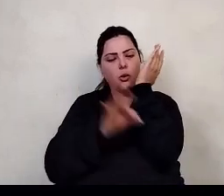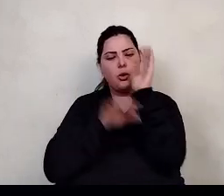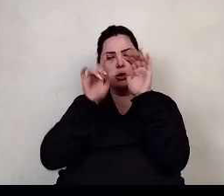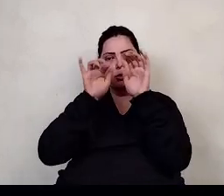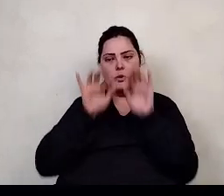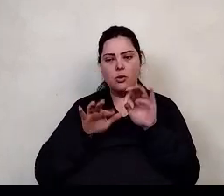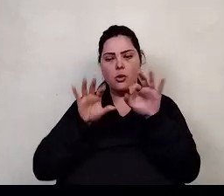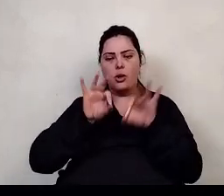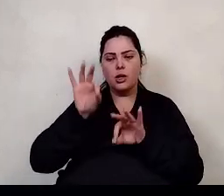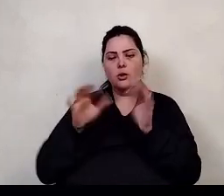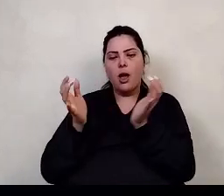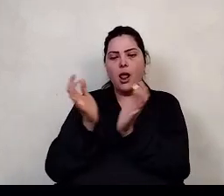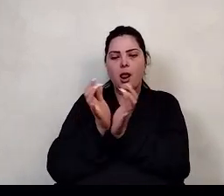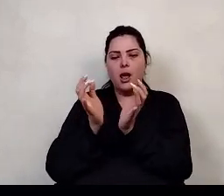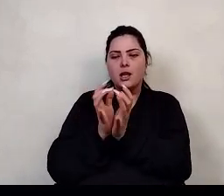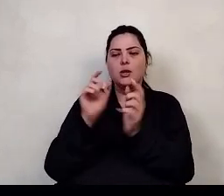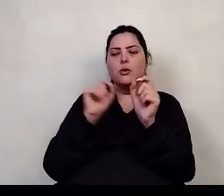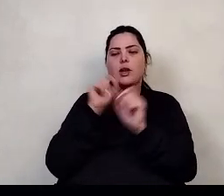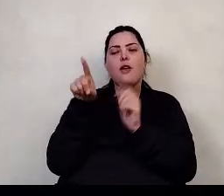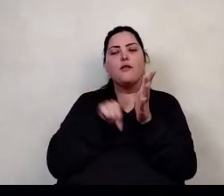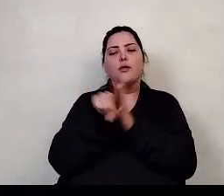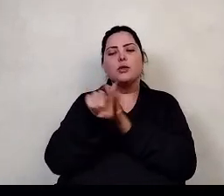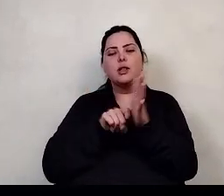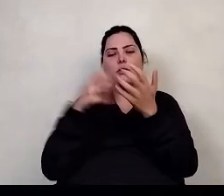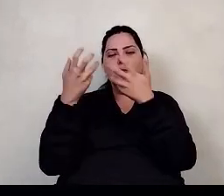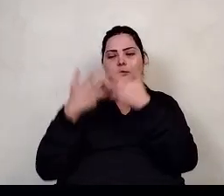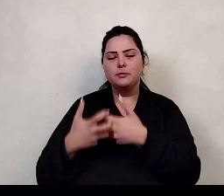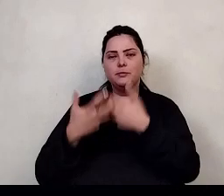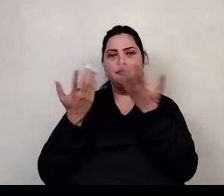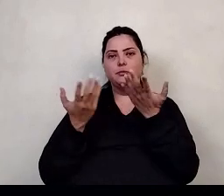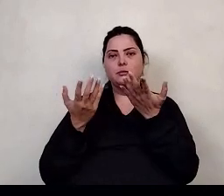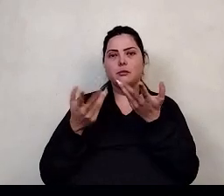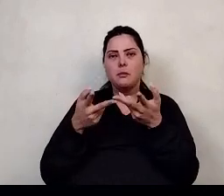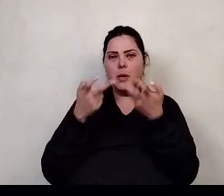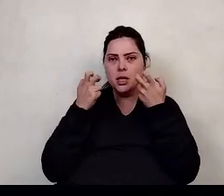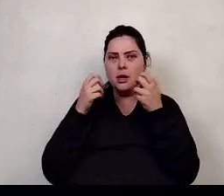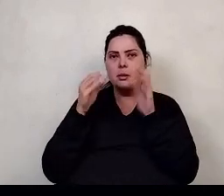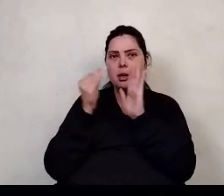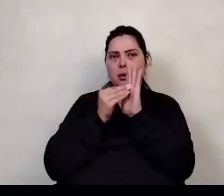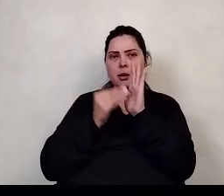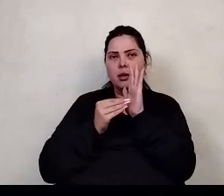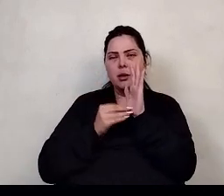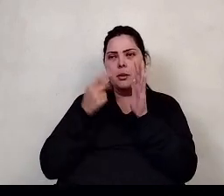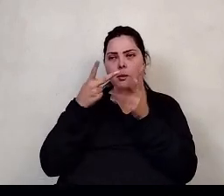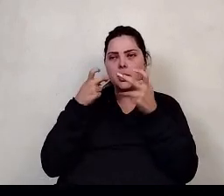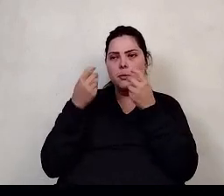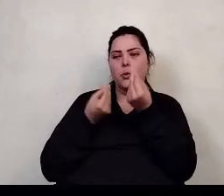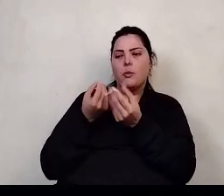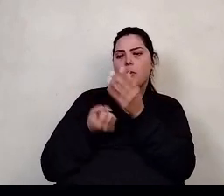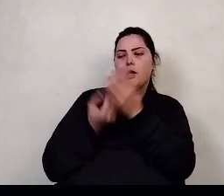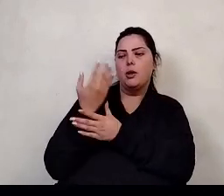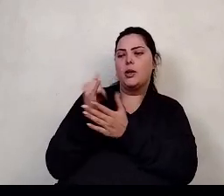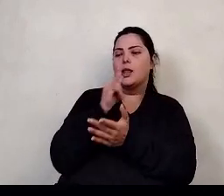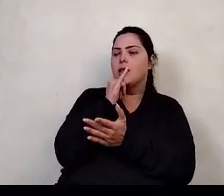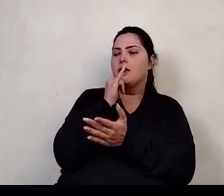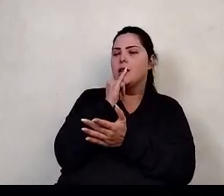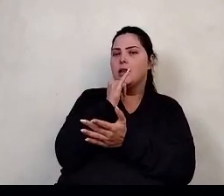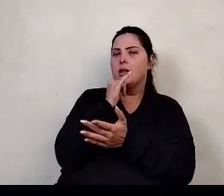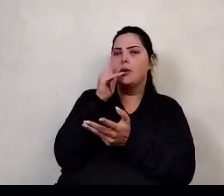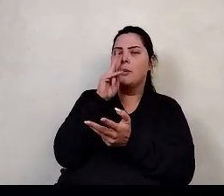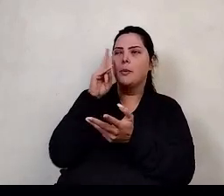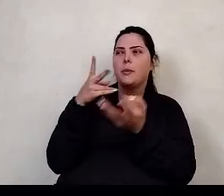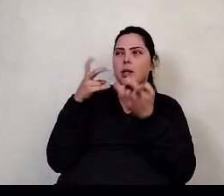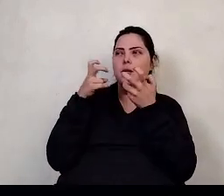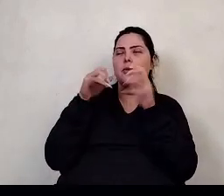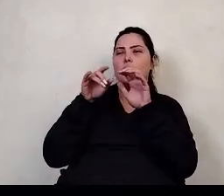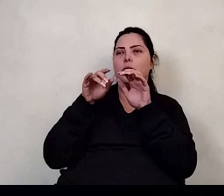classes do que na funcionalidade em si. Quando eu olho para esse tipo de implementação e olho como eu começo a fazer meus testes, eu não enxergo a funcionalidade. Eu enxergo,